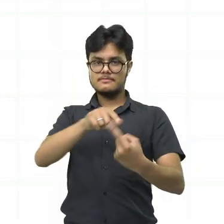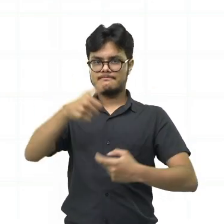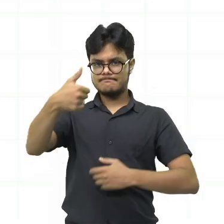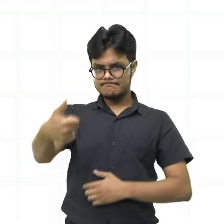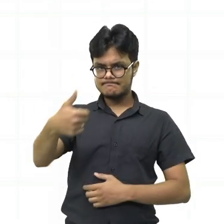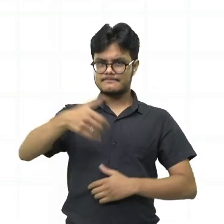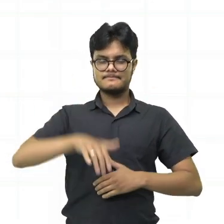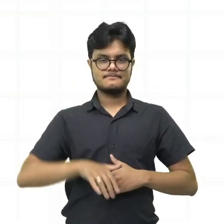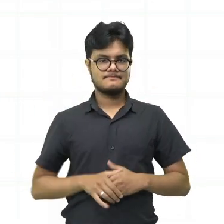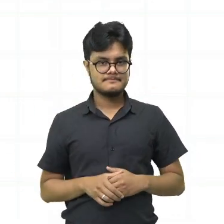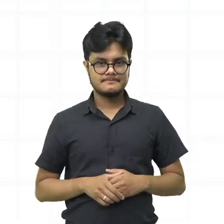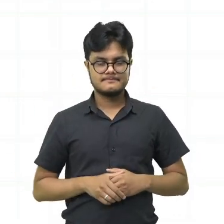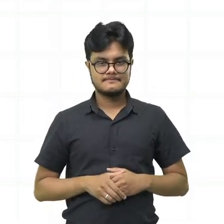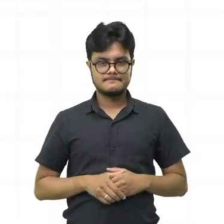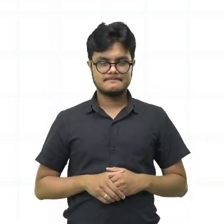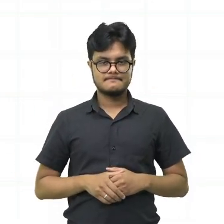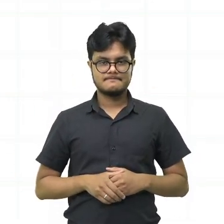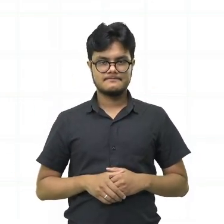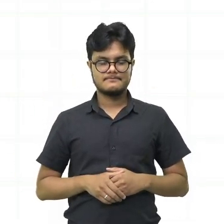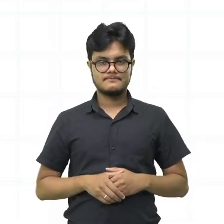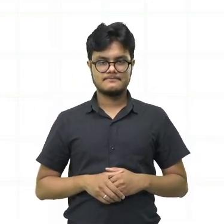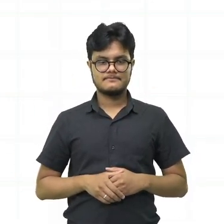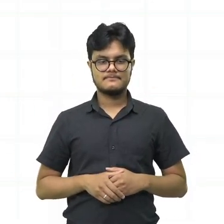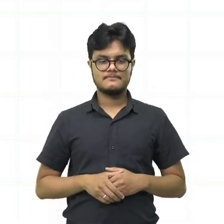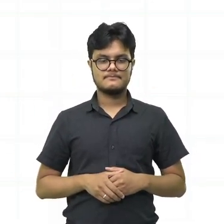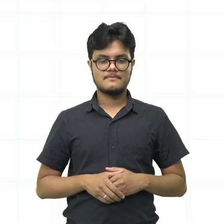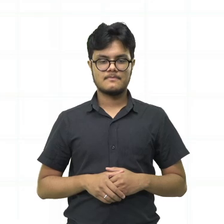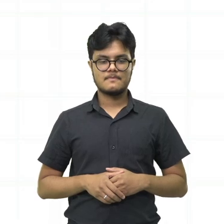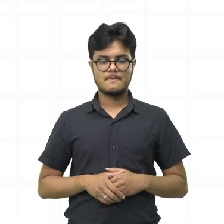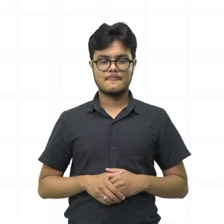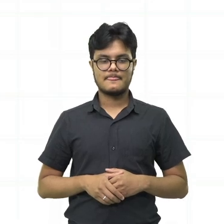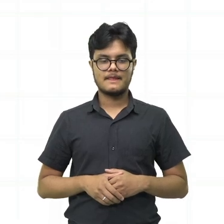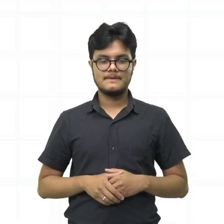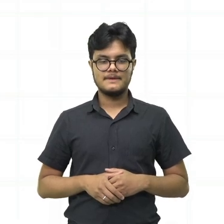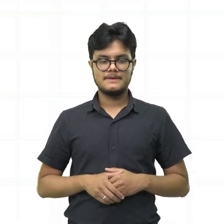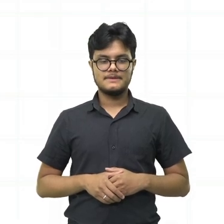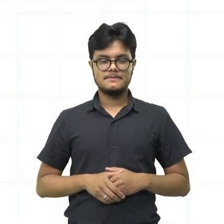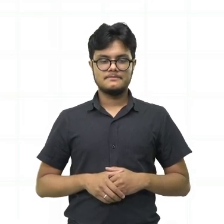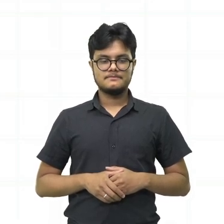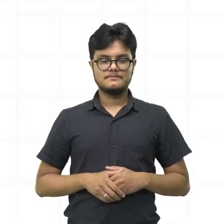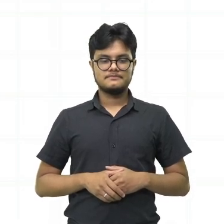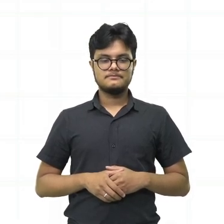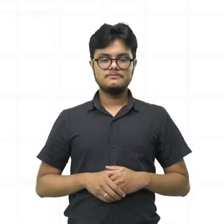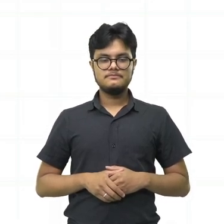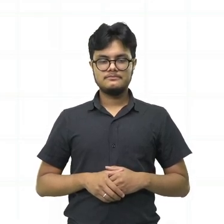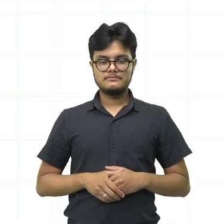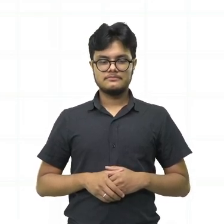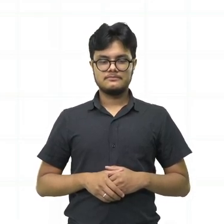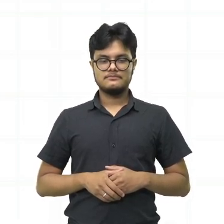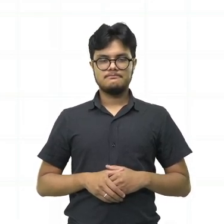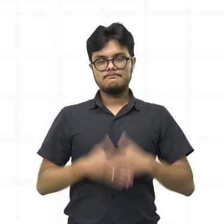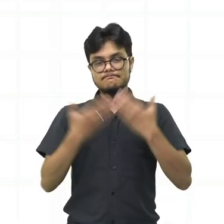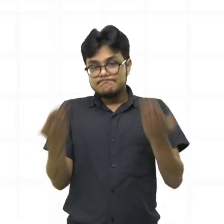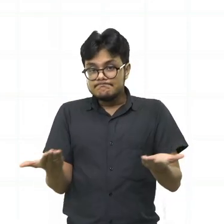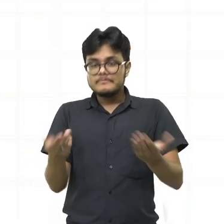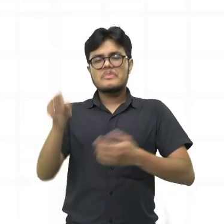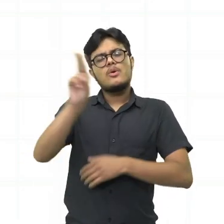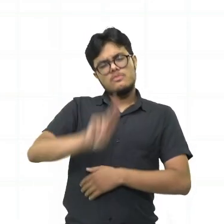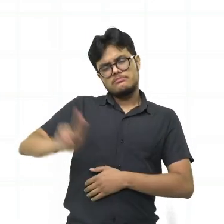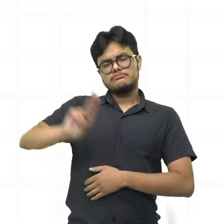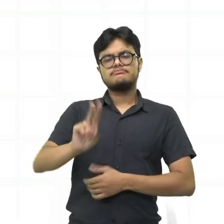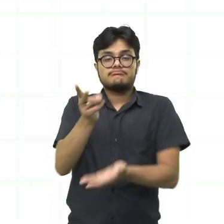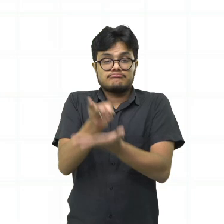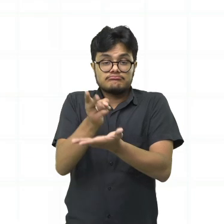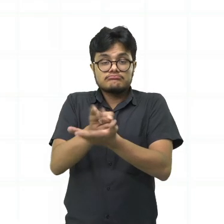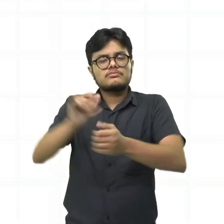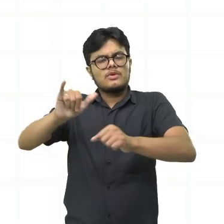de um serviço específico, tá? Para além da sua competência. Então, com o